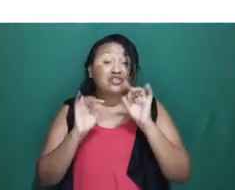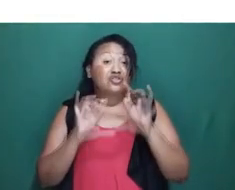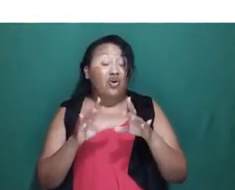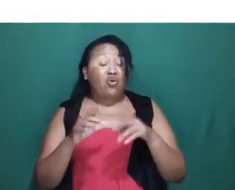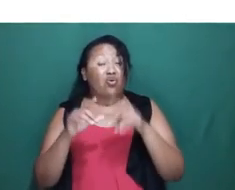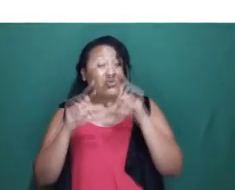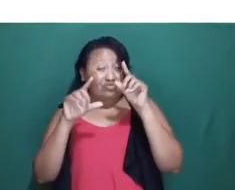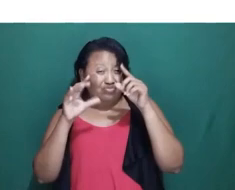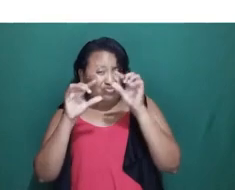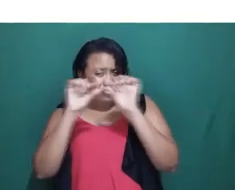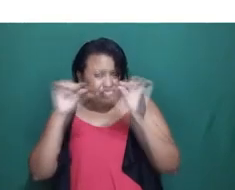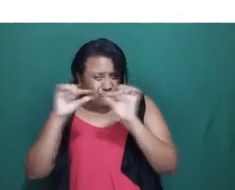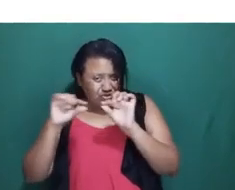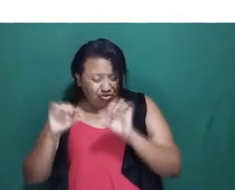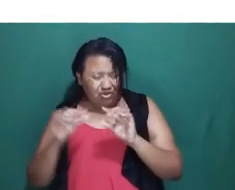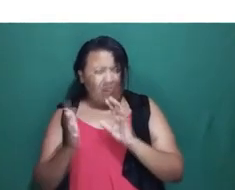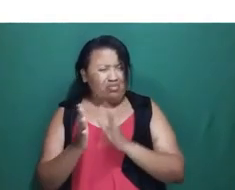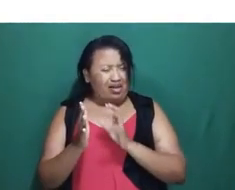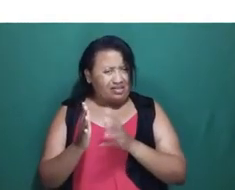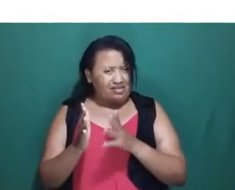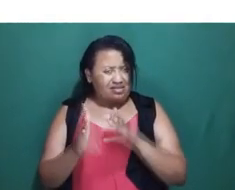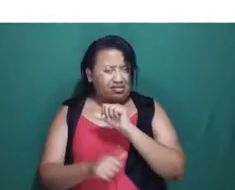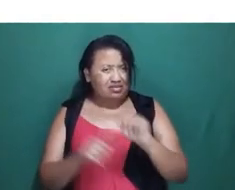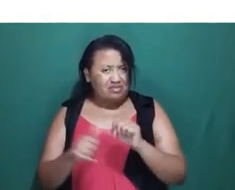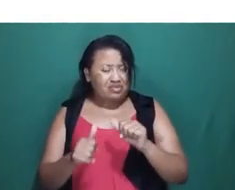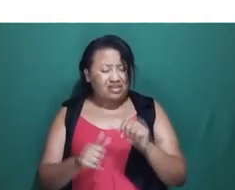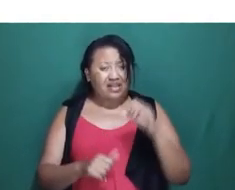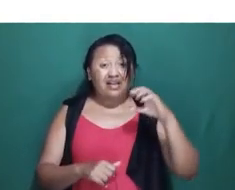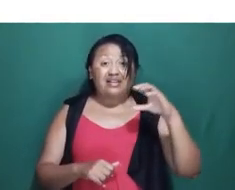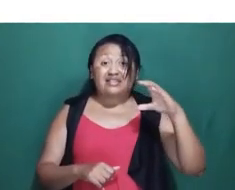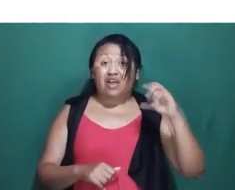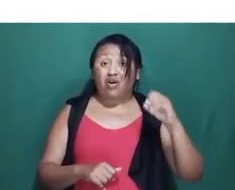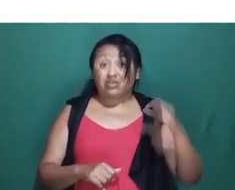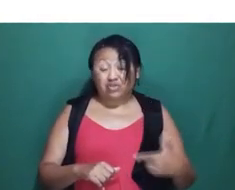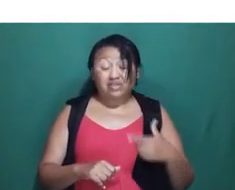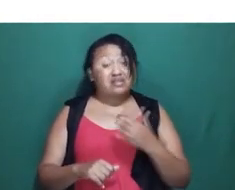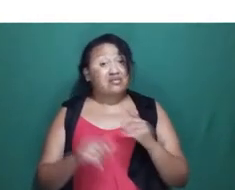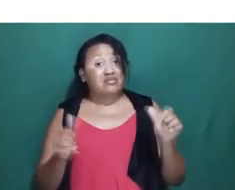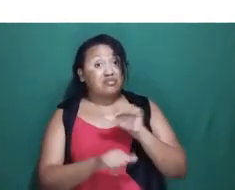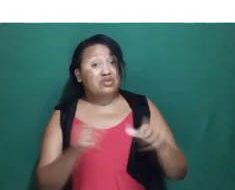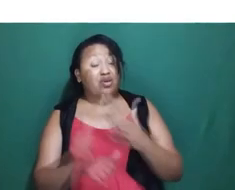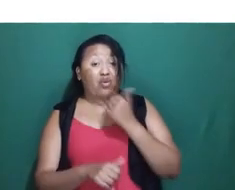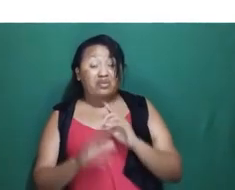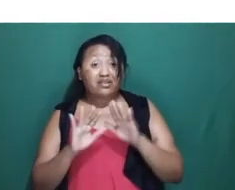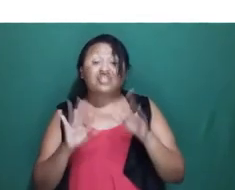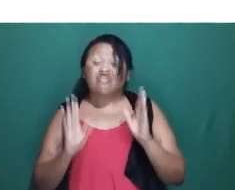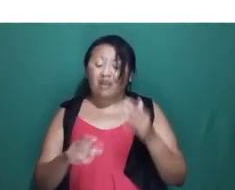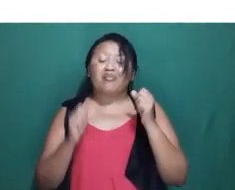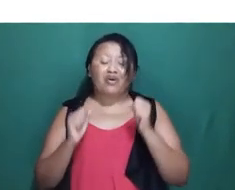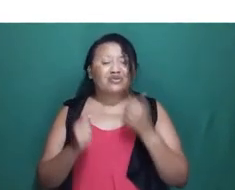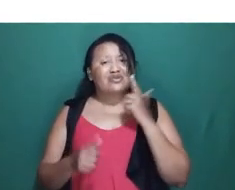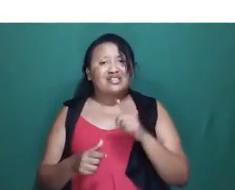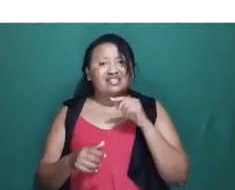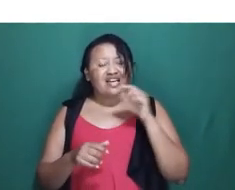título aí ó máquina transforma CO2 em comida já dá uma dica muito grande para responder essa questão né quando ele pergunta o